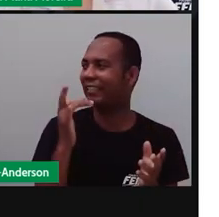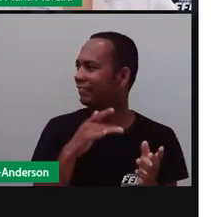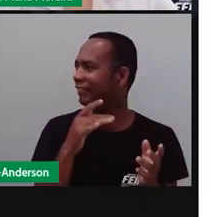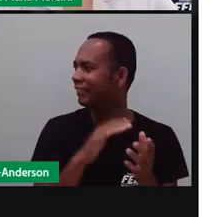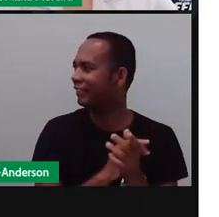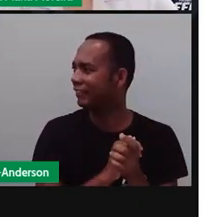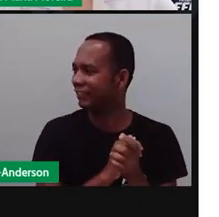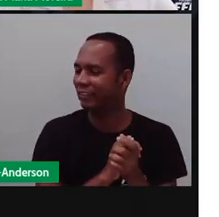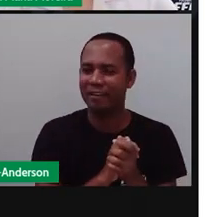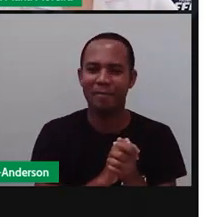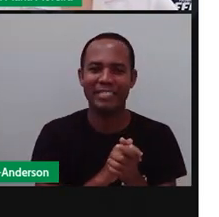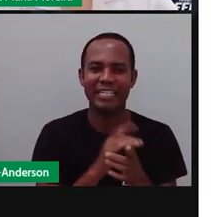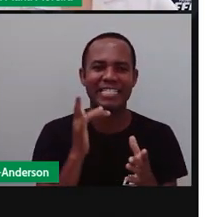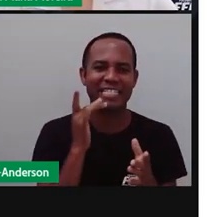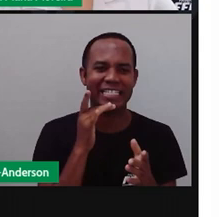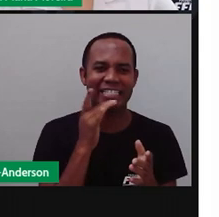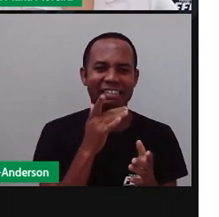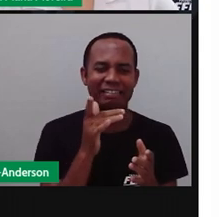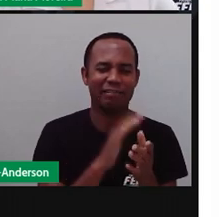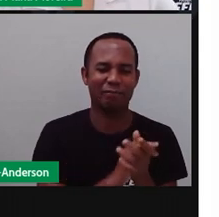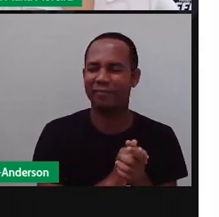Na casa do meu dia tinha um pé de uva, conta.